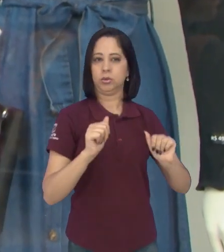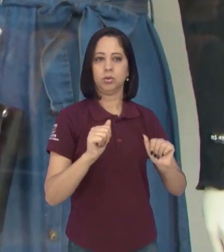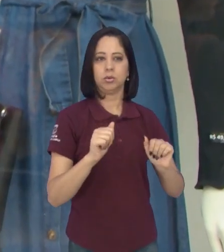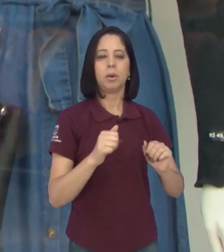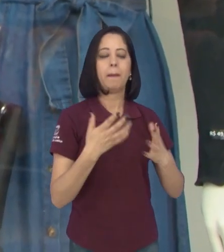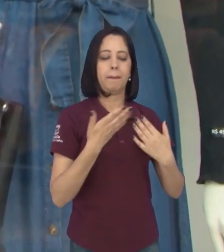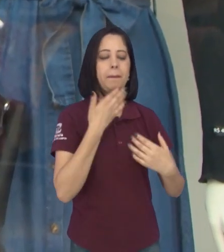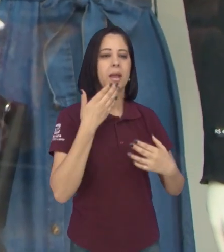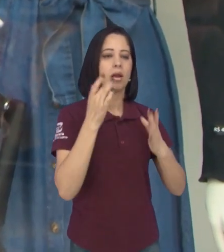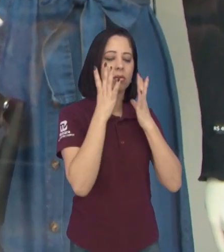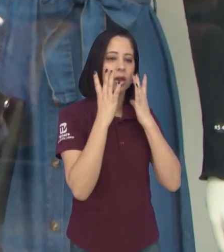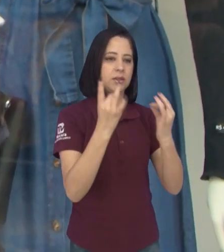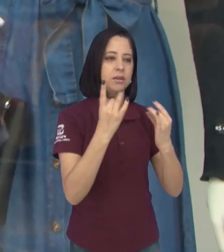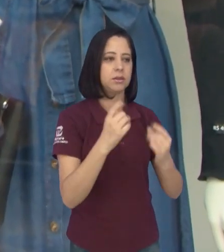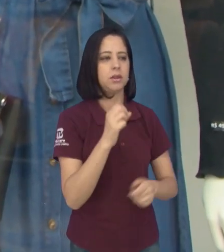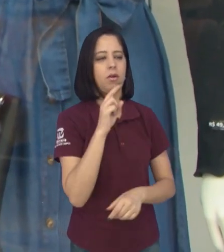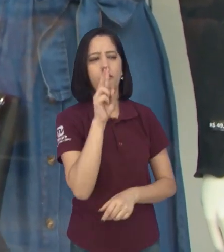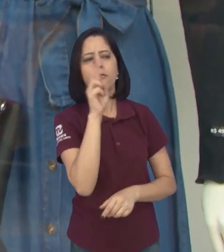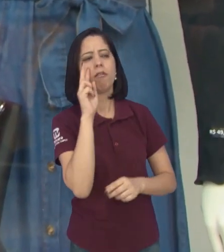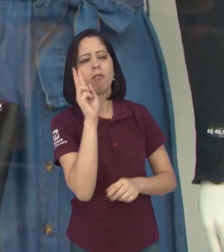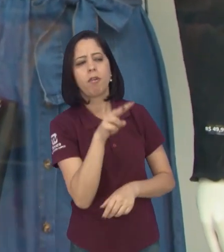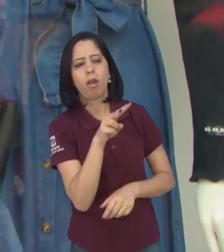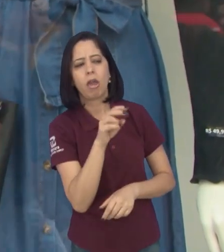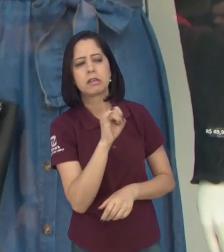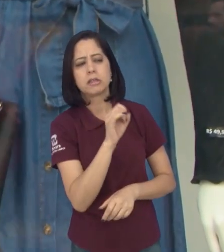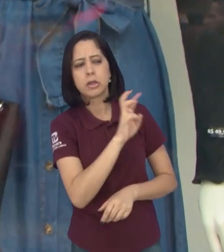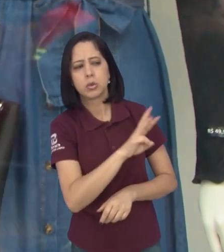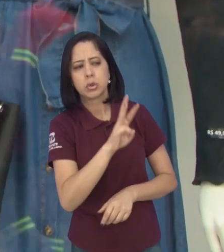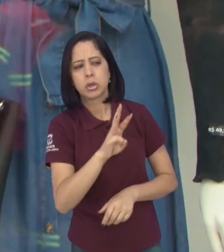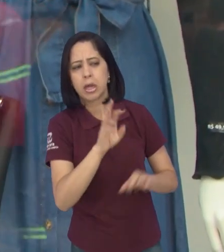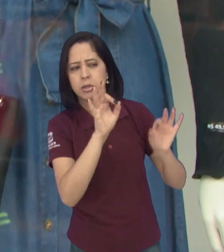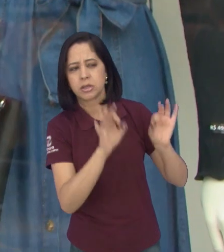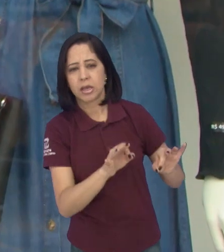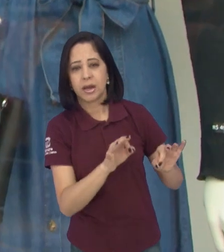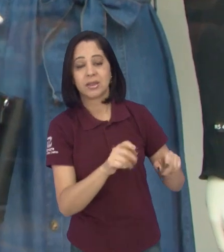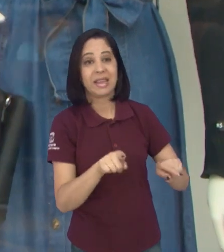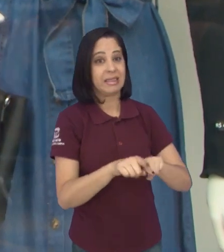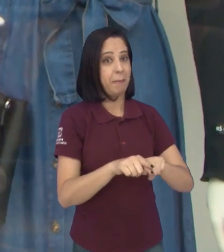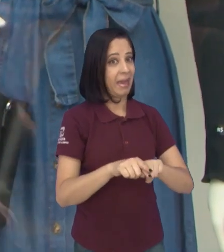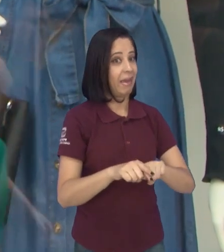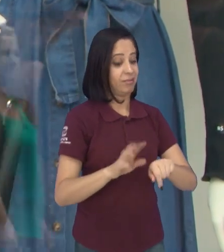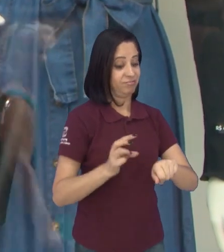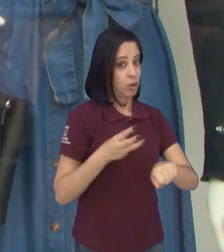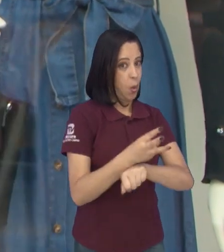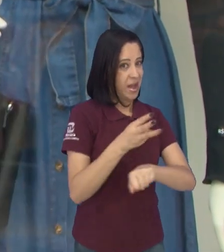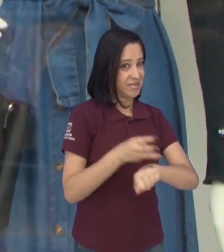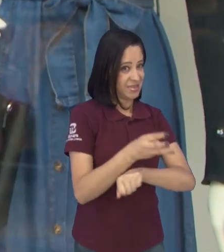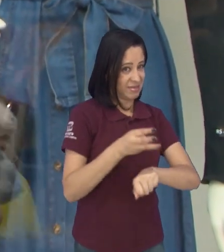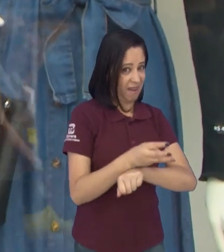atenção se é um site confiável. Tentar não cair em golpe também por WhatsApp, né? Quando as pessoas